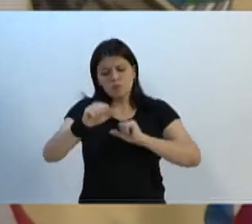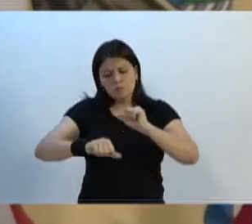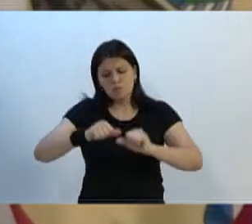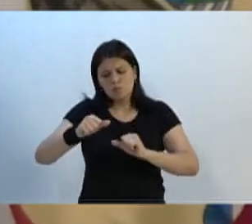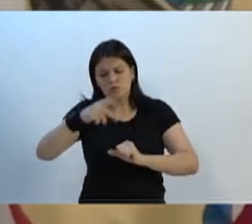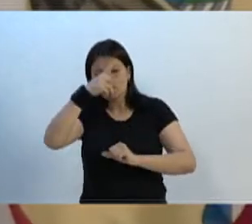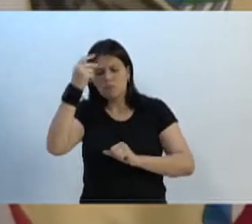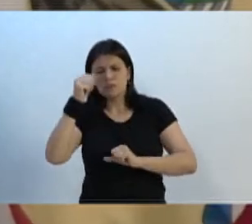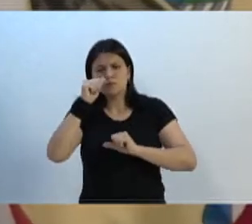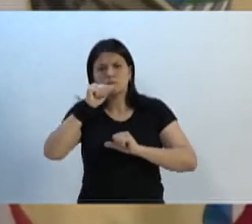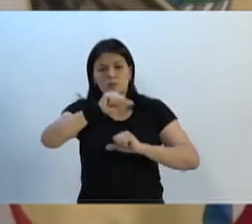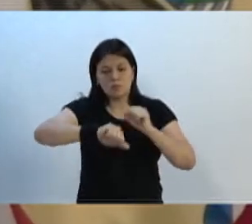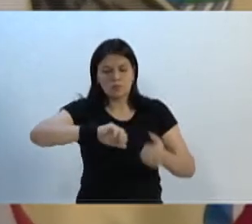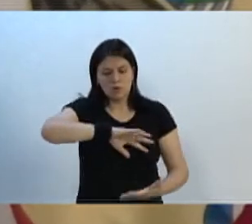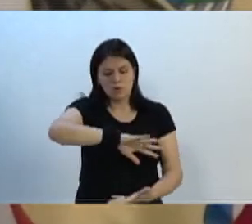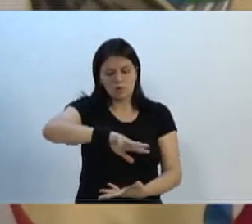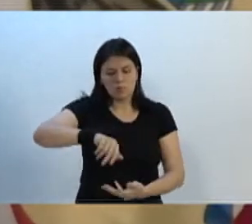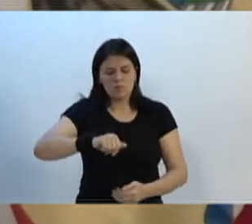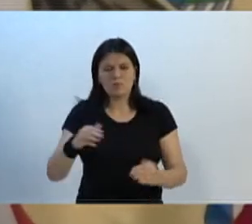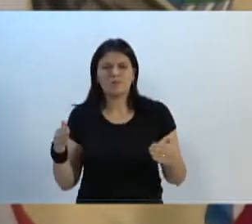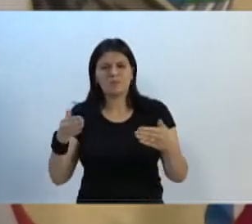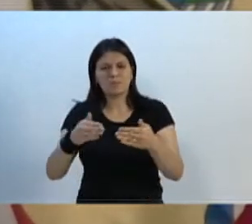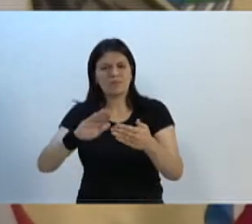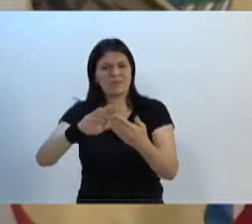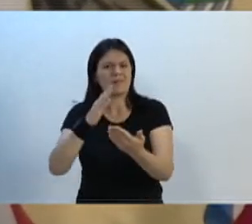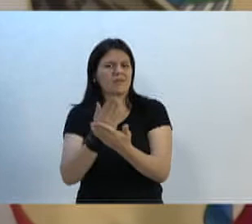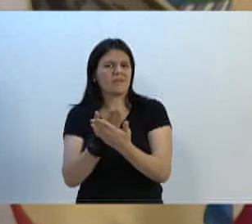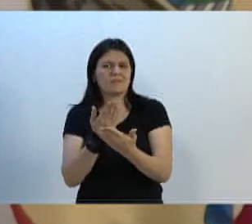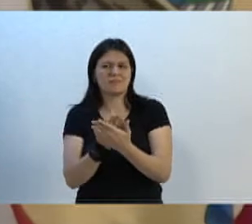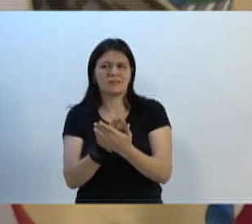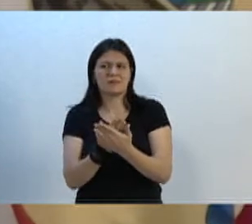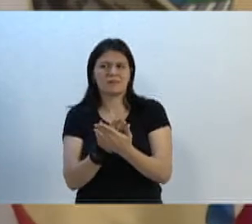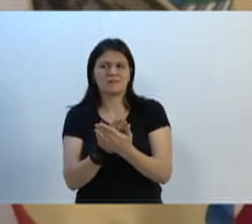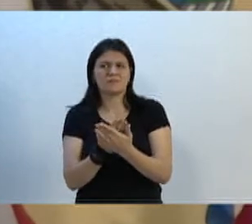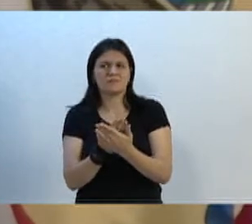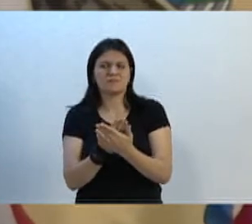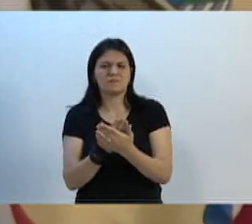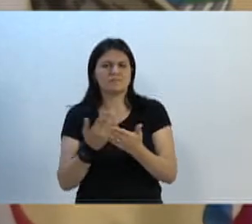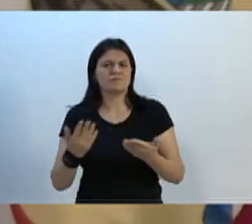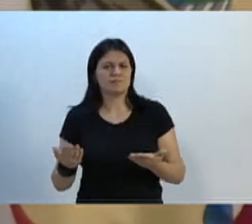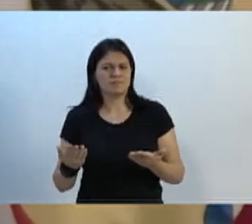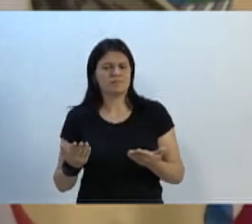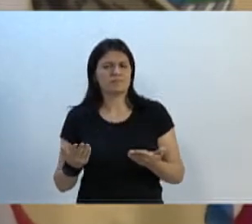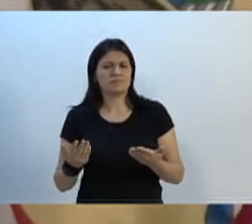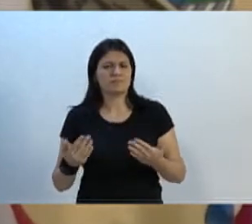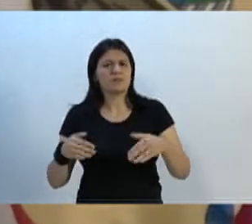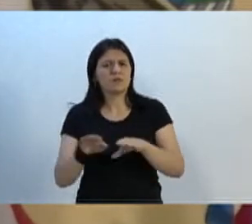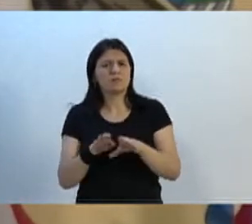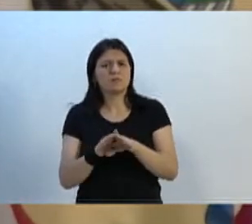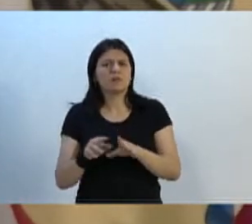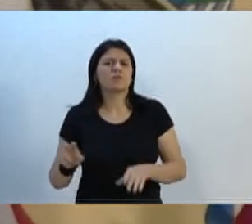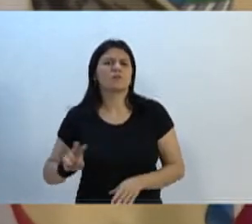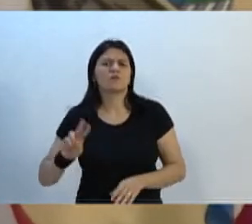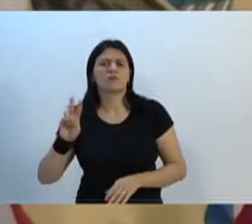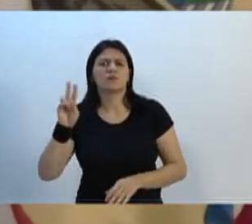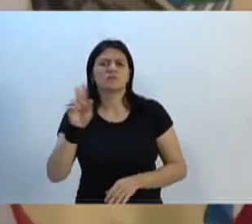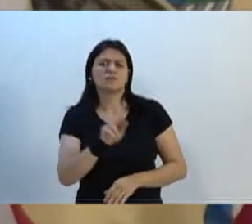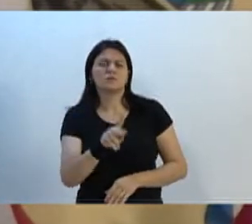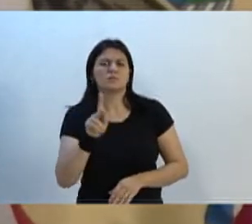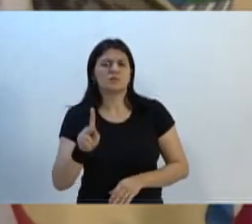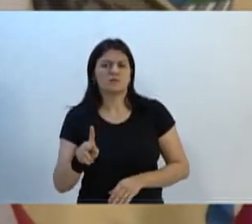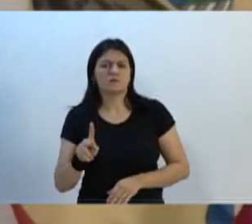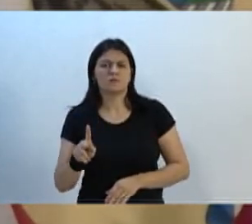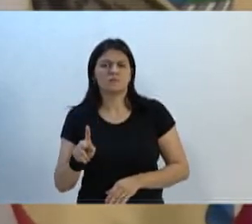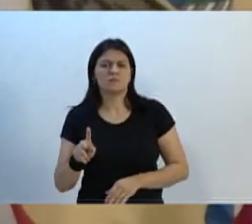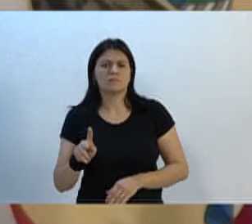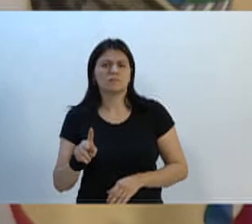transformar o mundo é o espaço da escola para mim é muito simbólico e passa isso sobretudo sobre a valorização do professor sobre